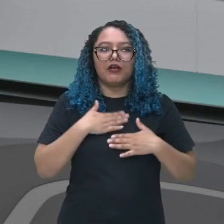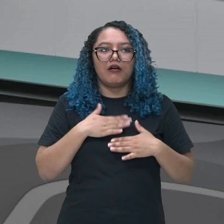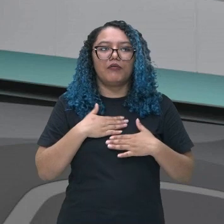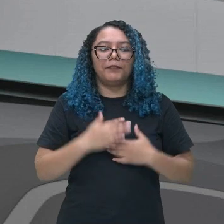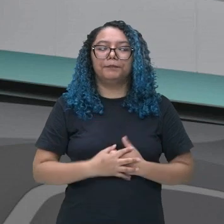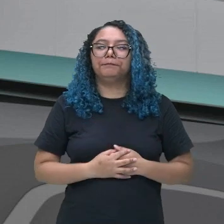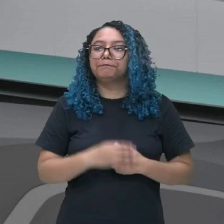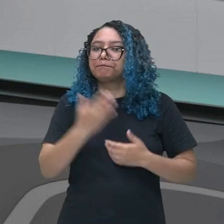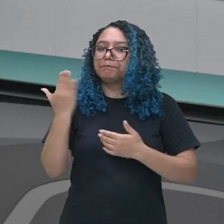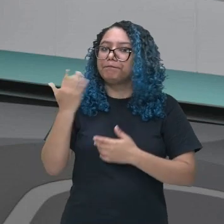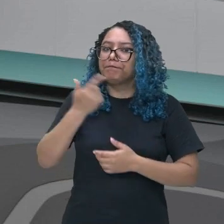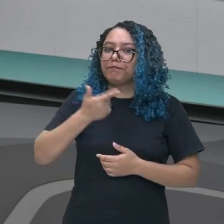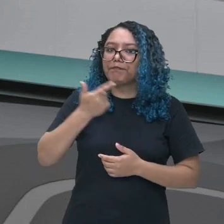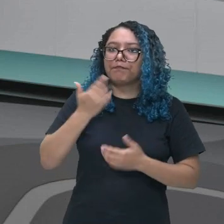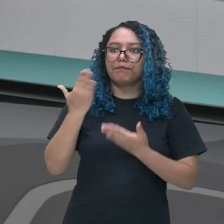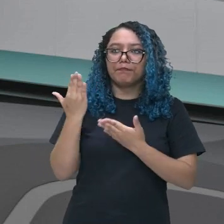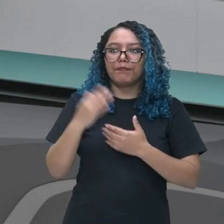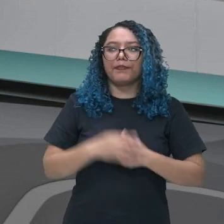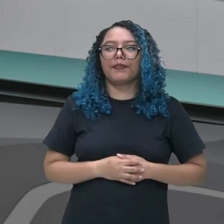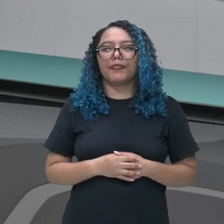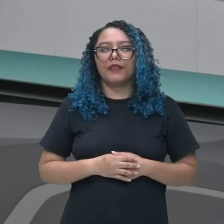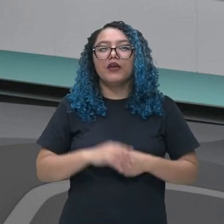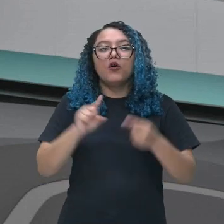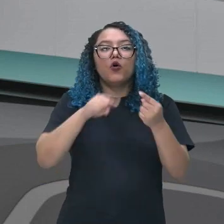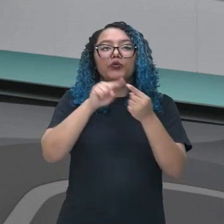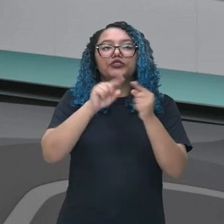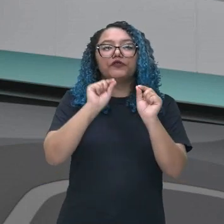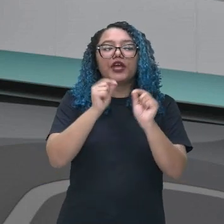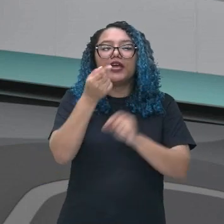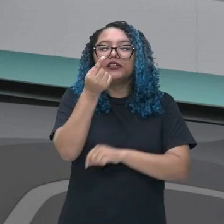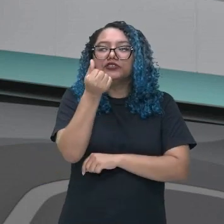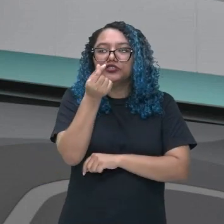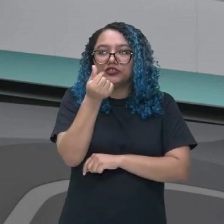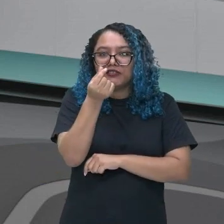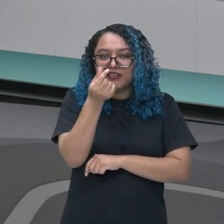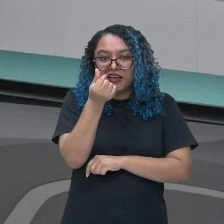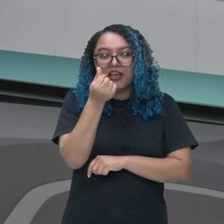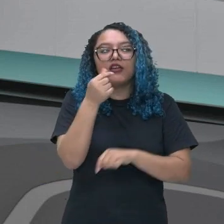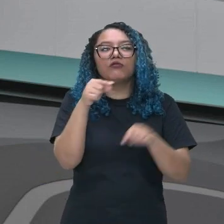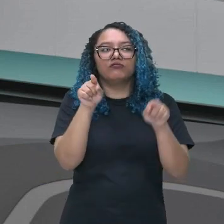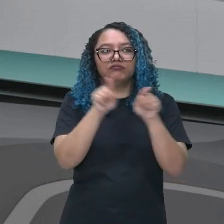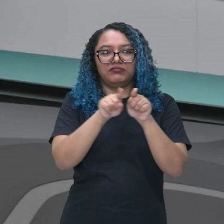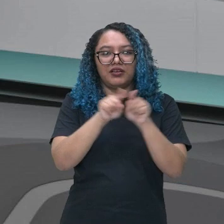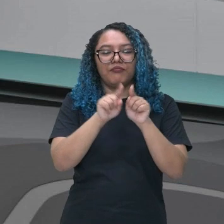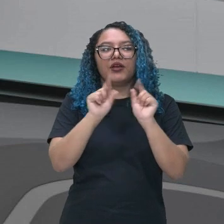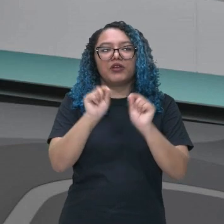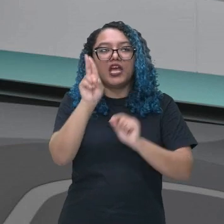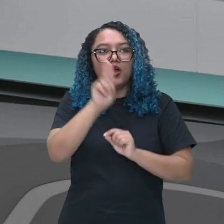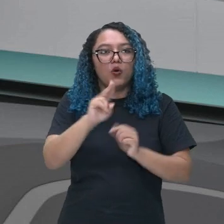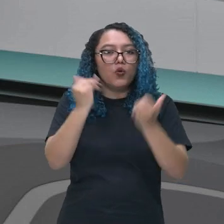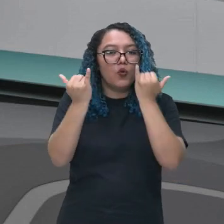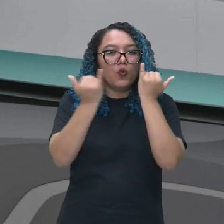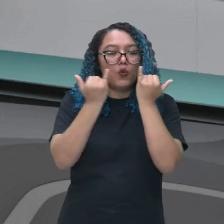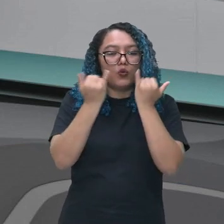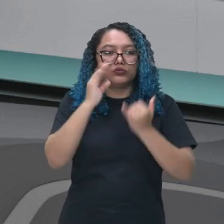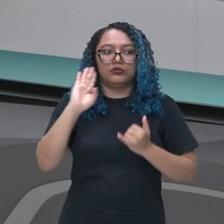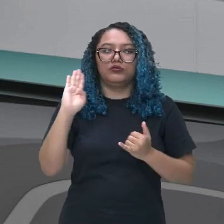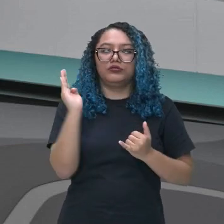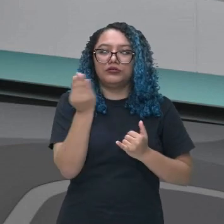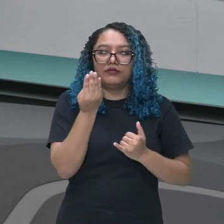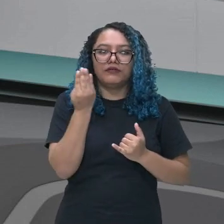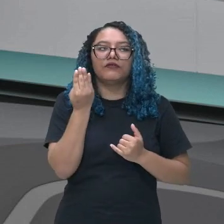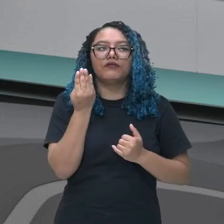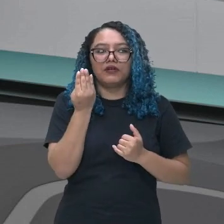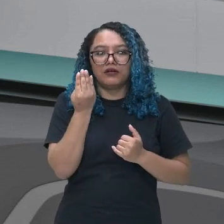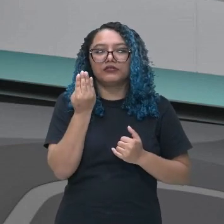intenção de obter lucro com uma notícia falsa também é um dos motivos para que esse tipo de informação seja